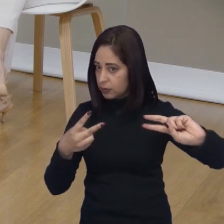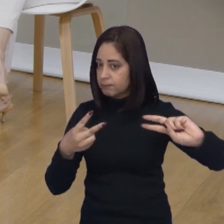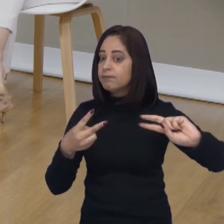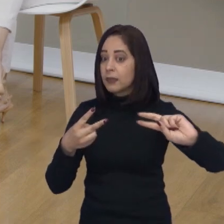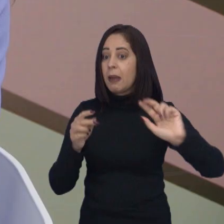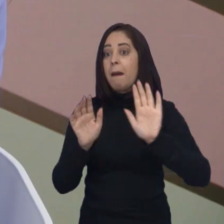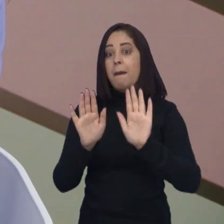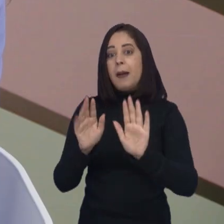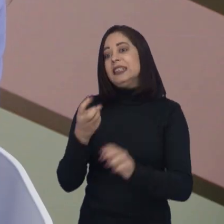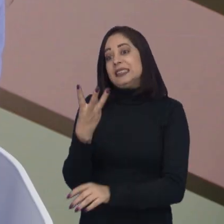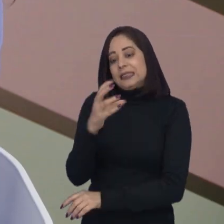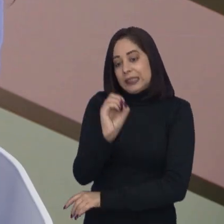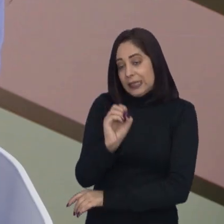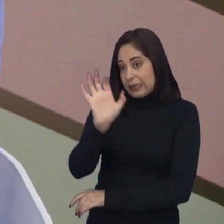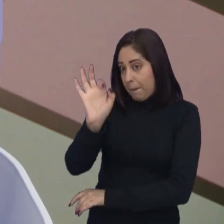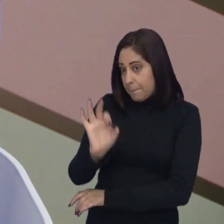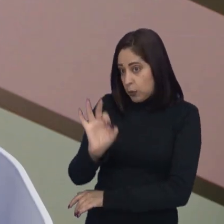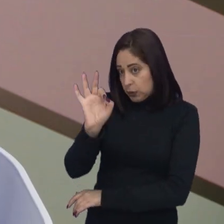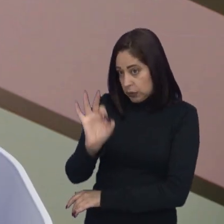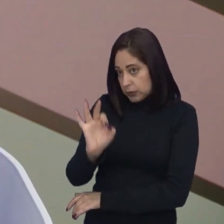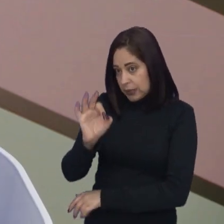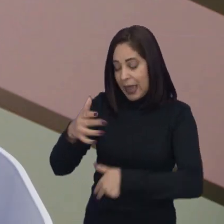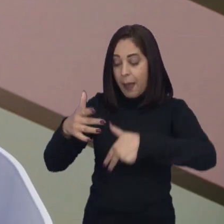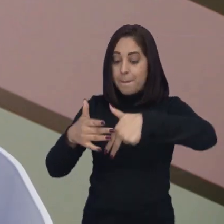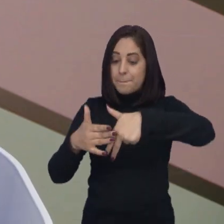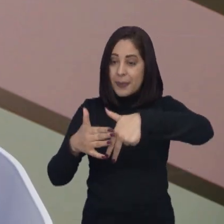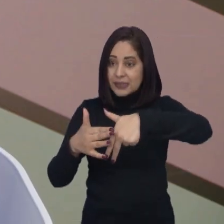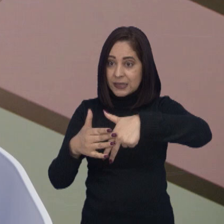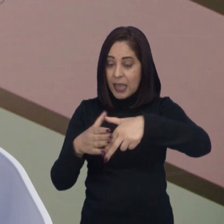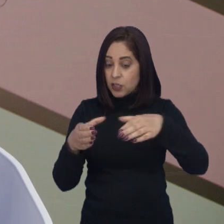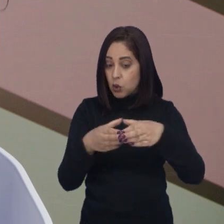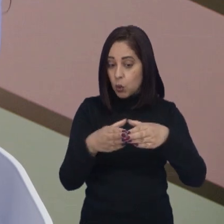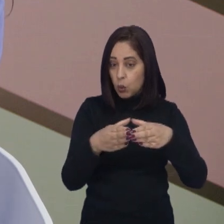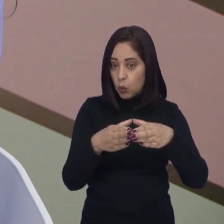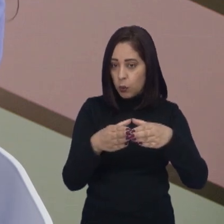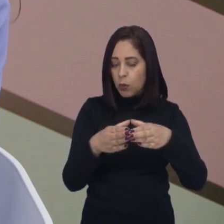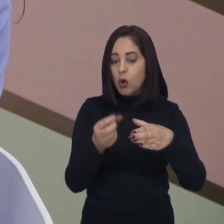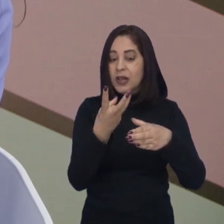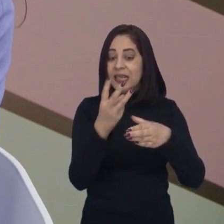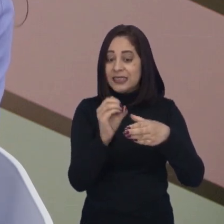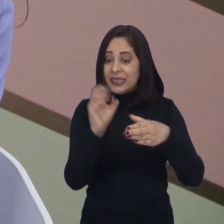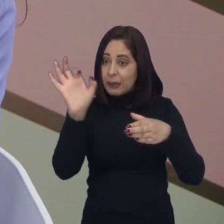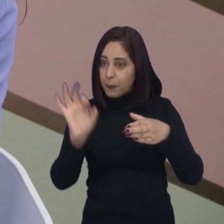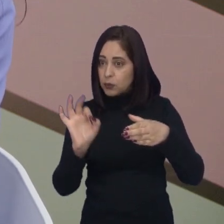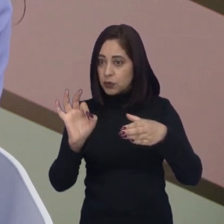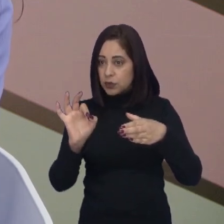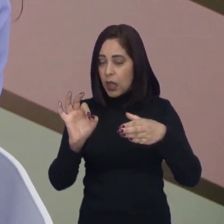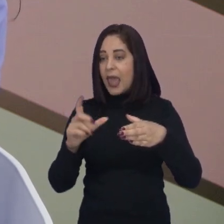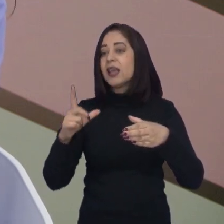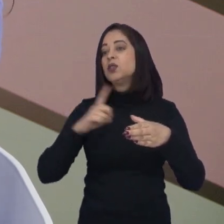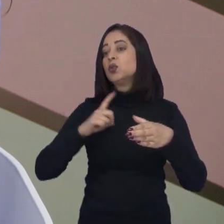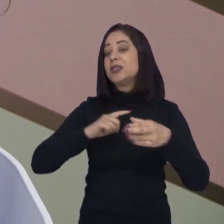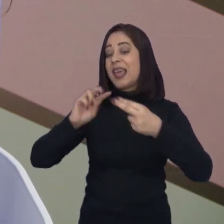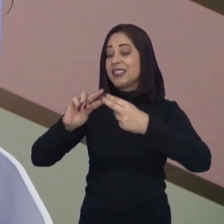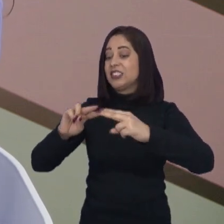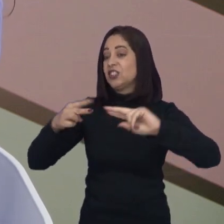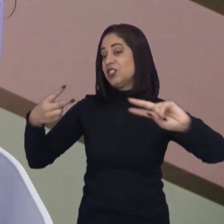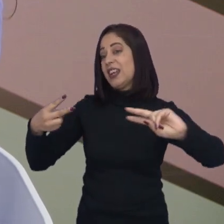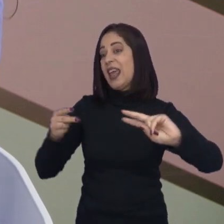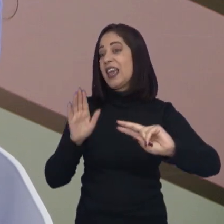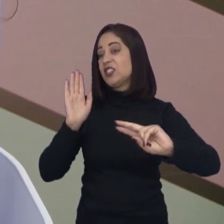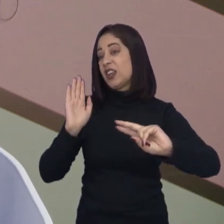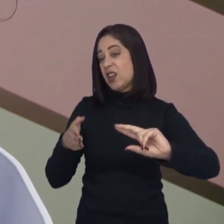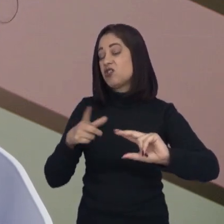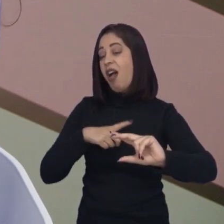obrigatoriamente. 30% dos pacientes que têm vitiligo tem algum parente que tem, tem a doença